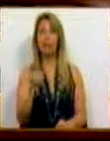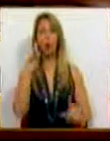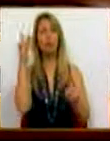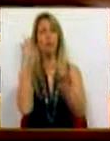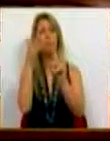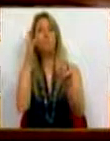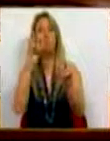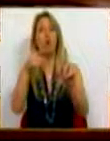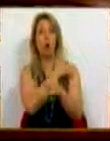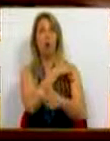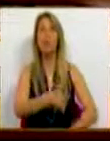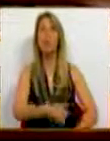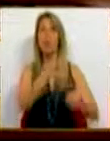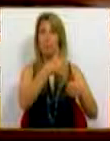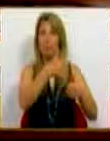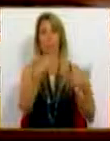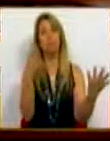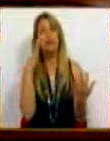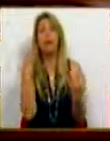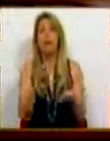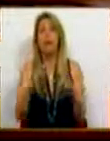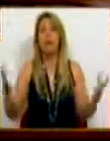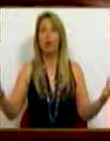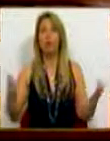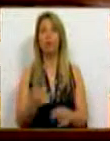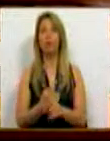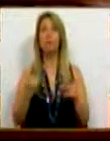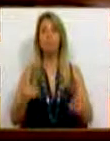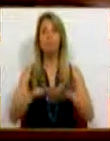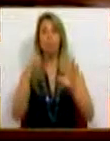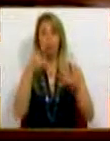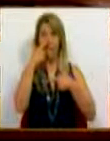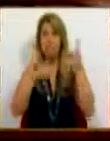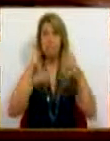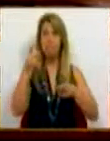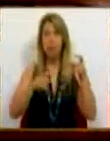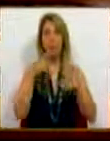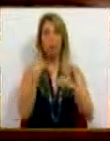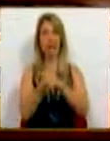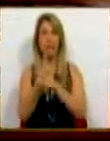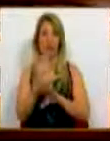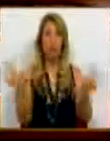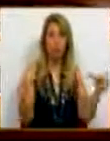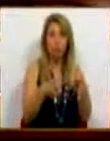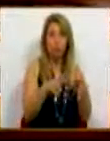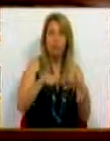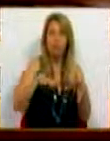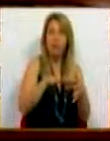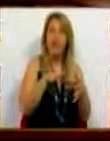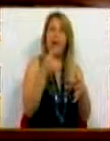essencialmente urbano. É natural que assim seja, tanto pela concentração de pessoas e atividades, como pela maior convergência